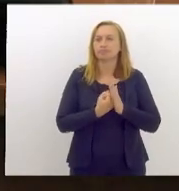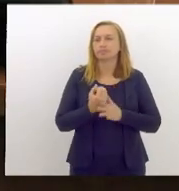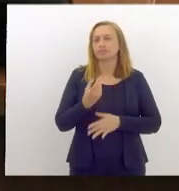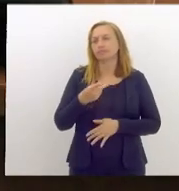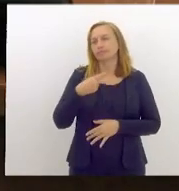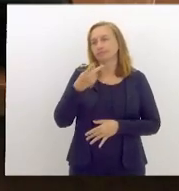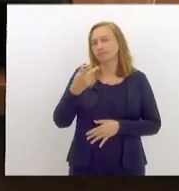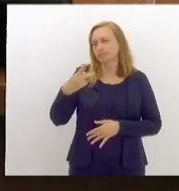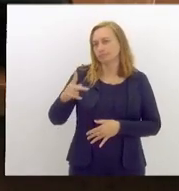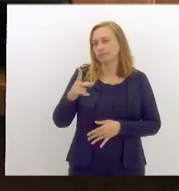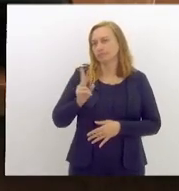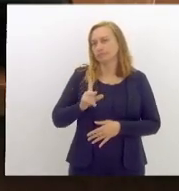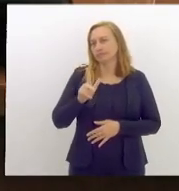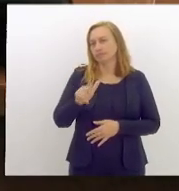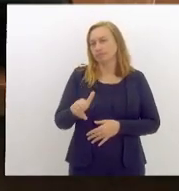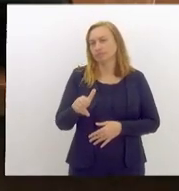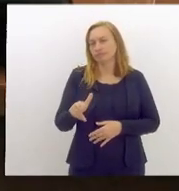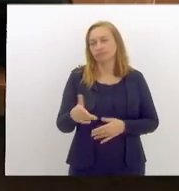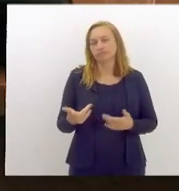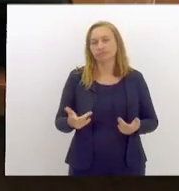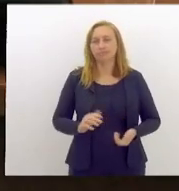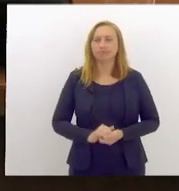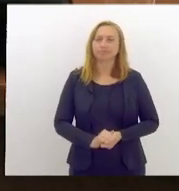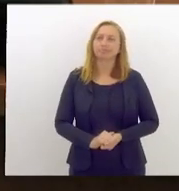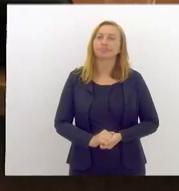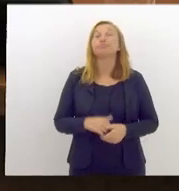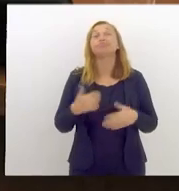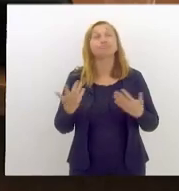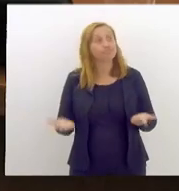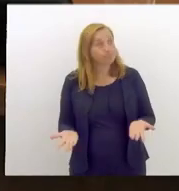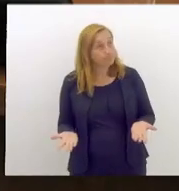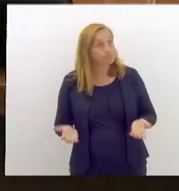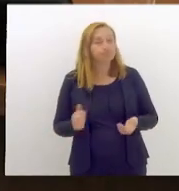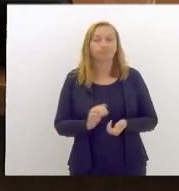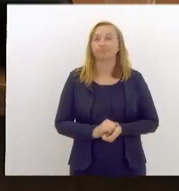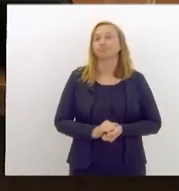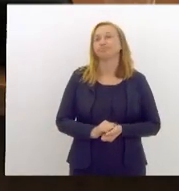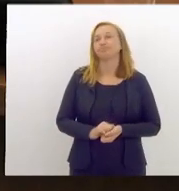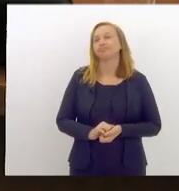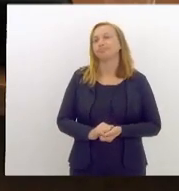é sempre a mesma qual é